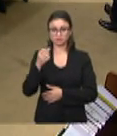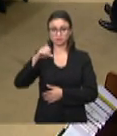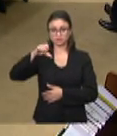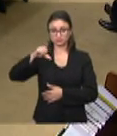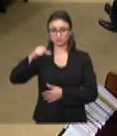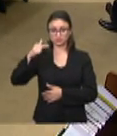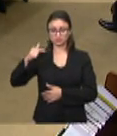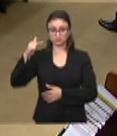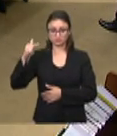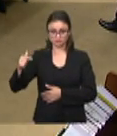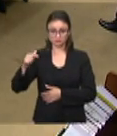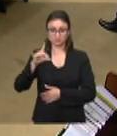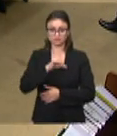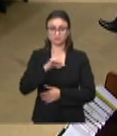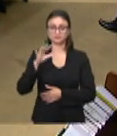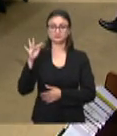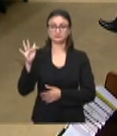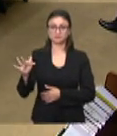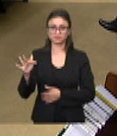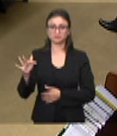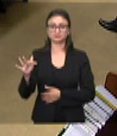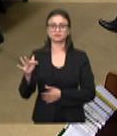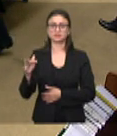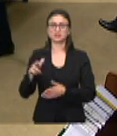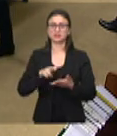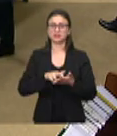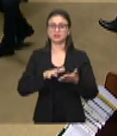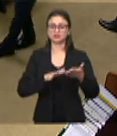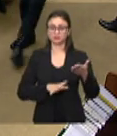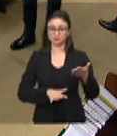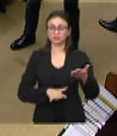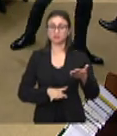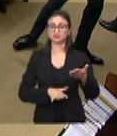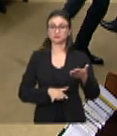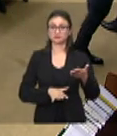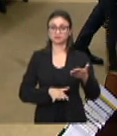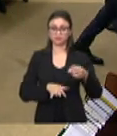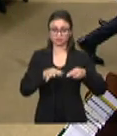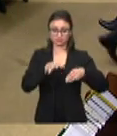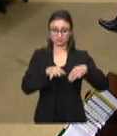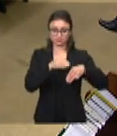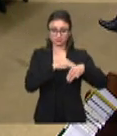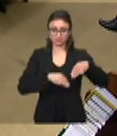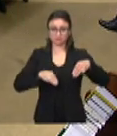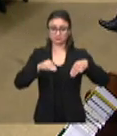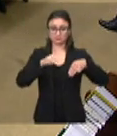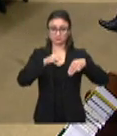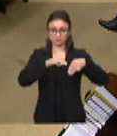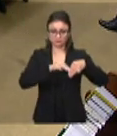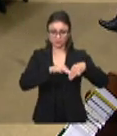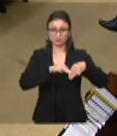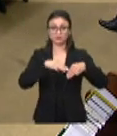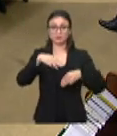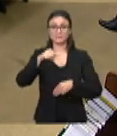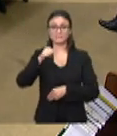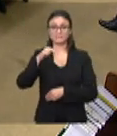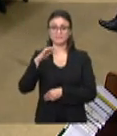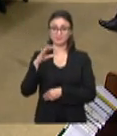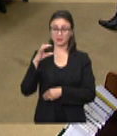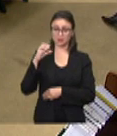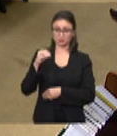1.276.977, procedente do Distrito Federal, sob a relatoria, então, do ministro Marco Aurélio, em